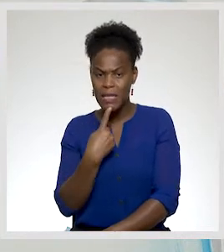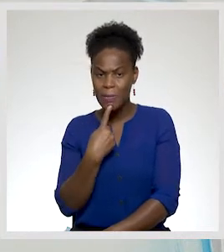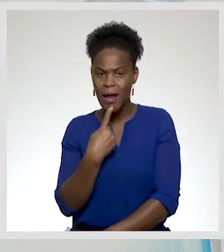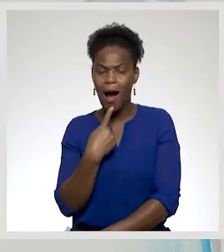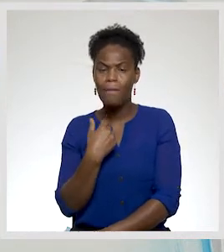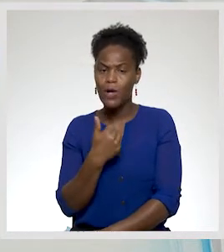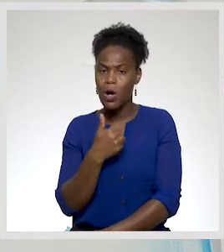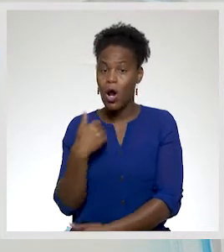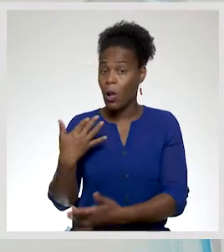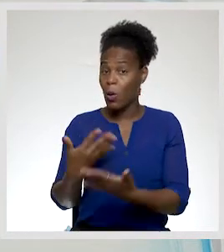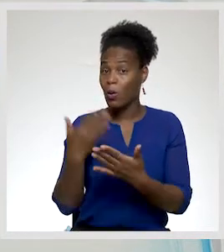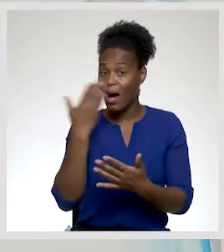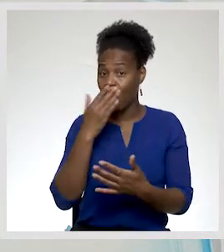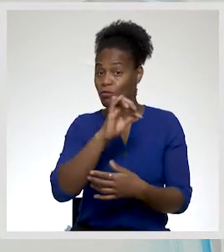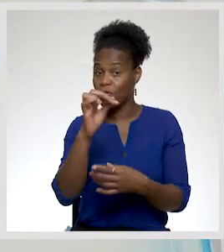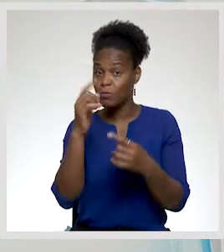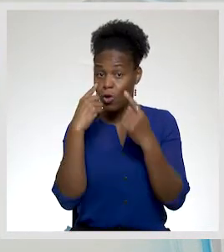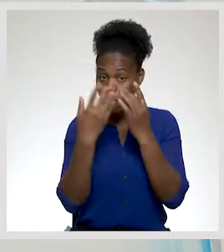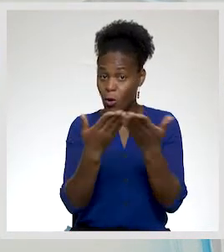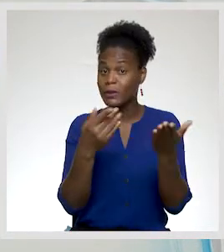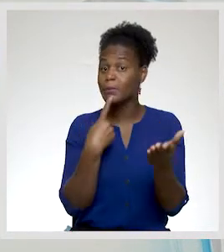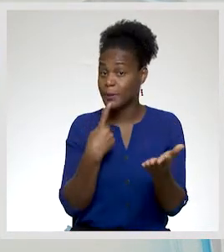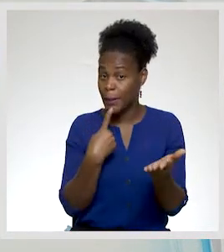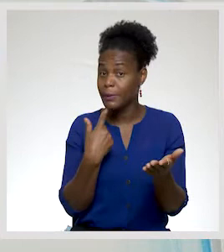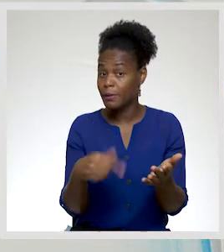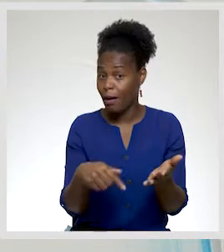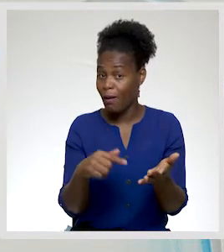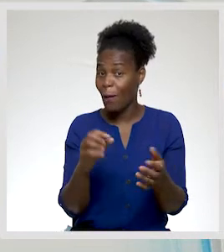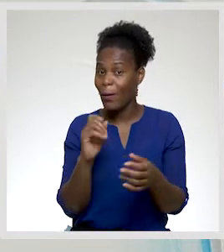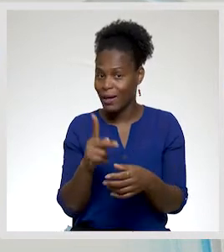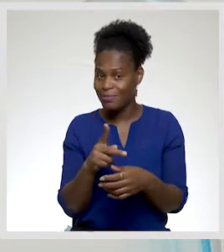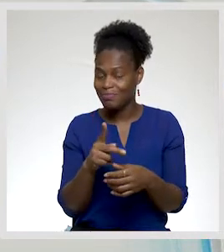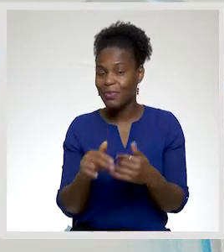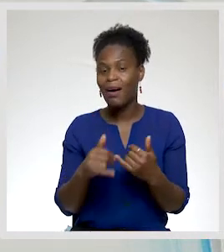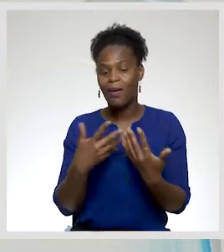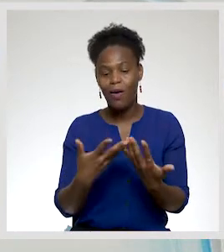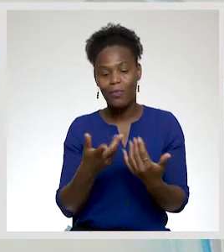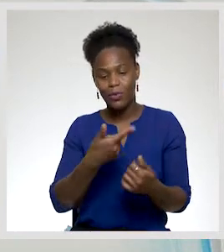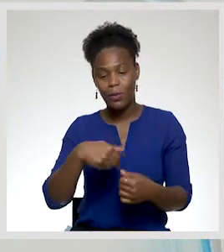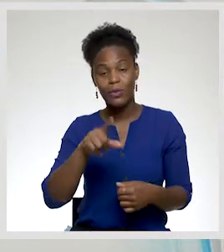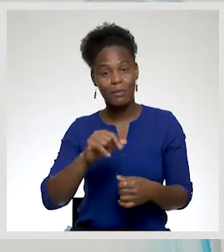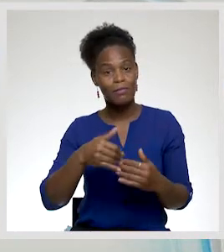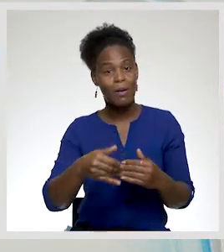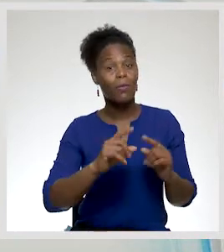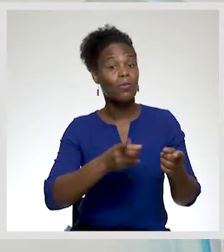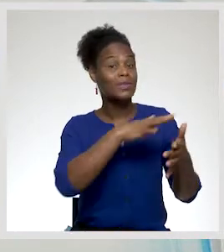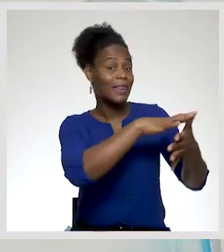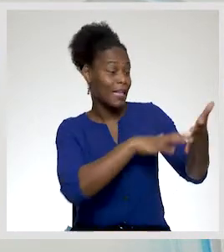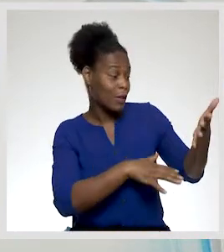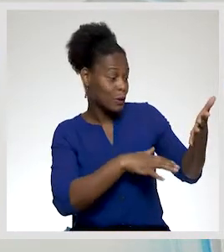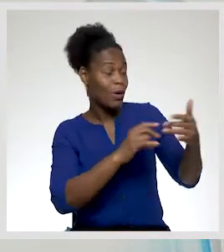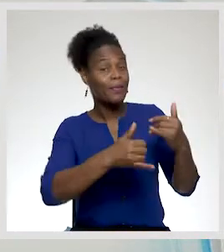aula, vocês terão de mostrar-me que perceberam, meninos. E vamos começar também com um texto.